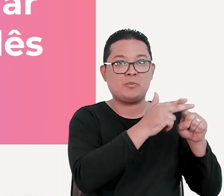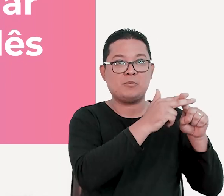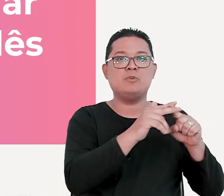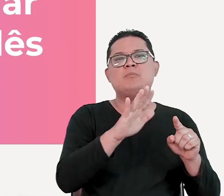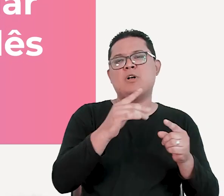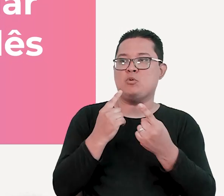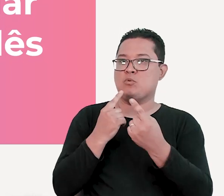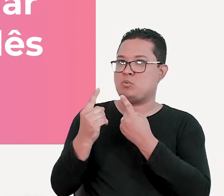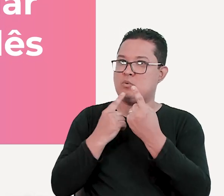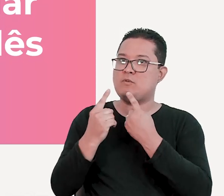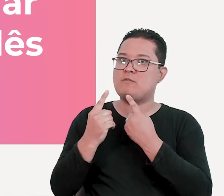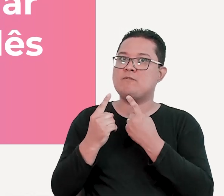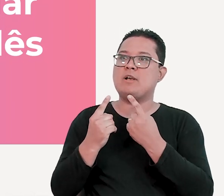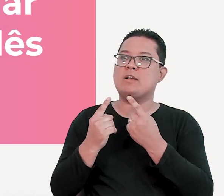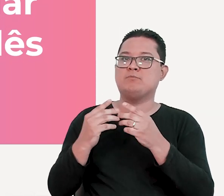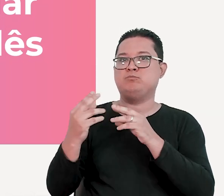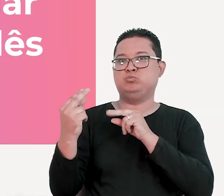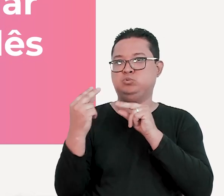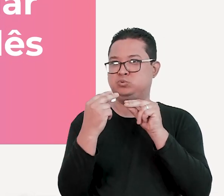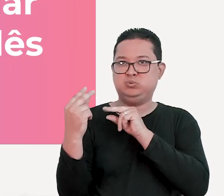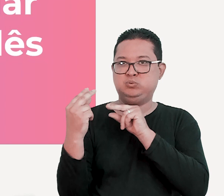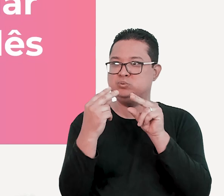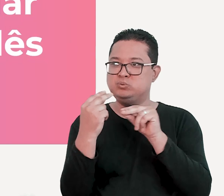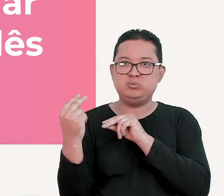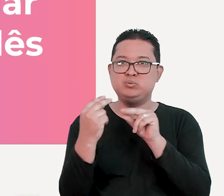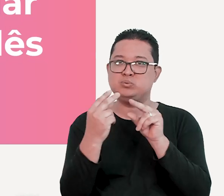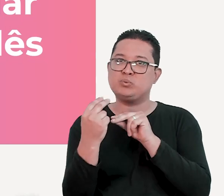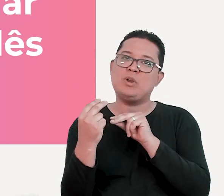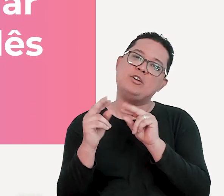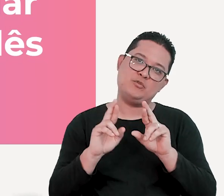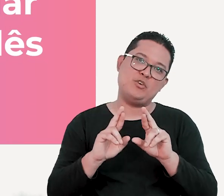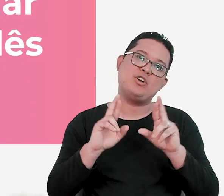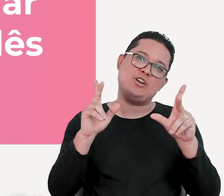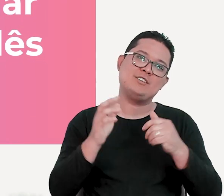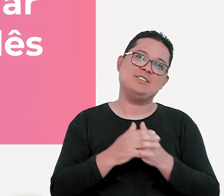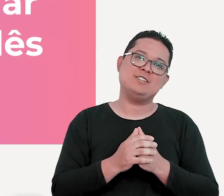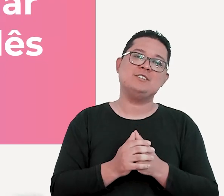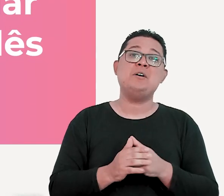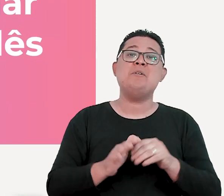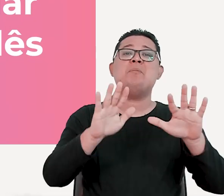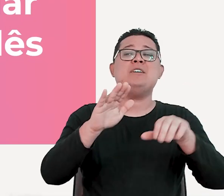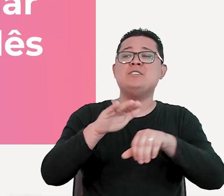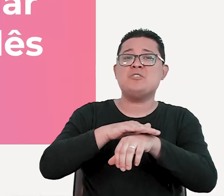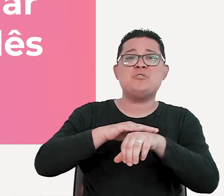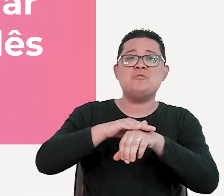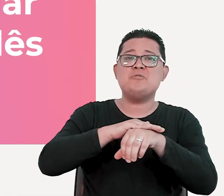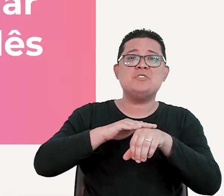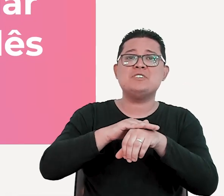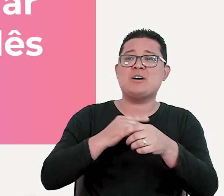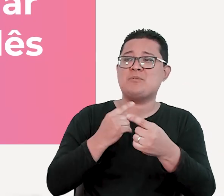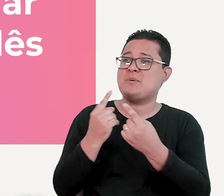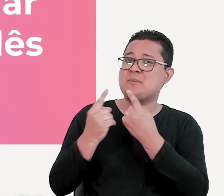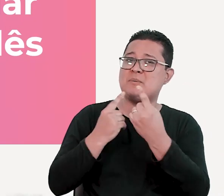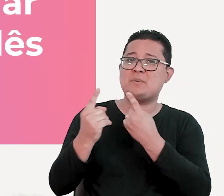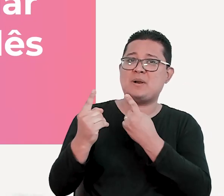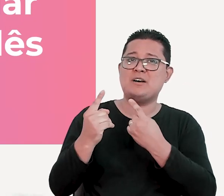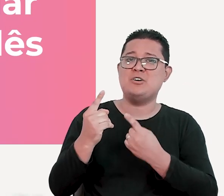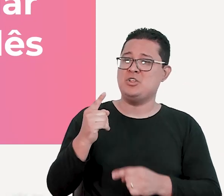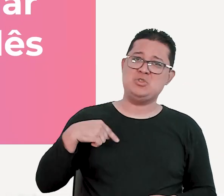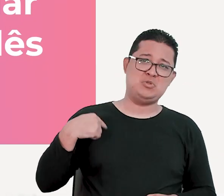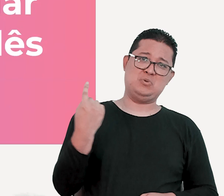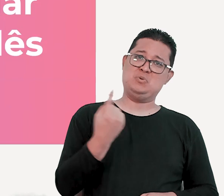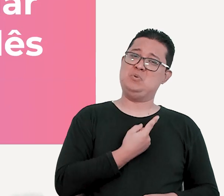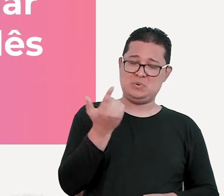mesmo, a gente fala que a gente se entende no inglês, mas ninguém ali fala no inglês